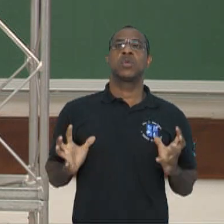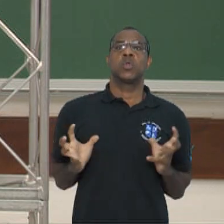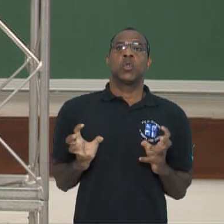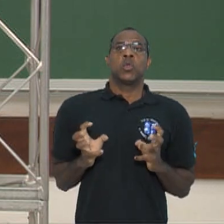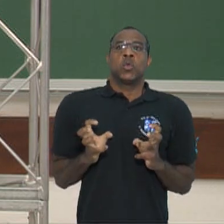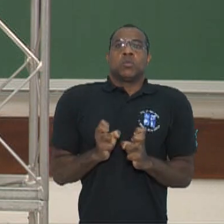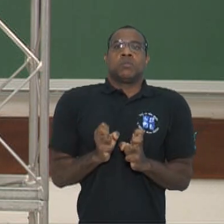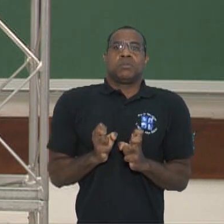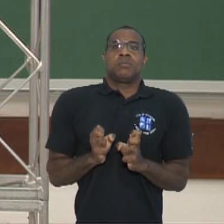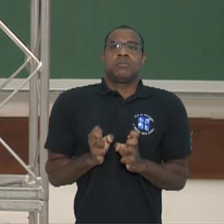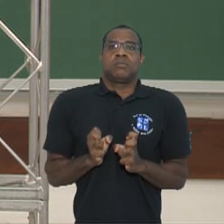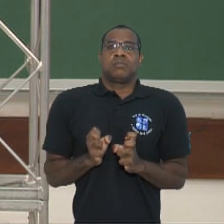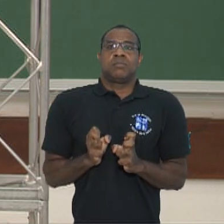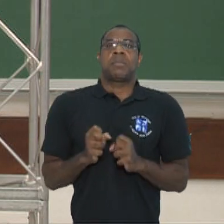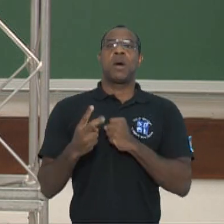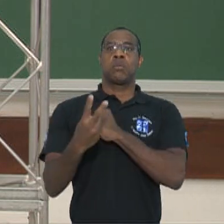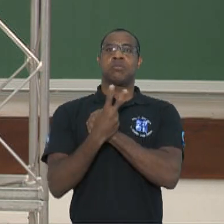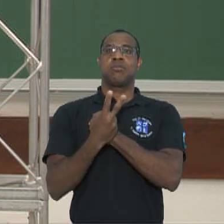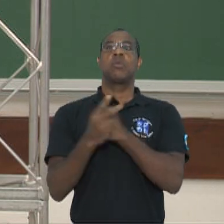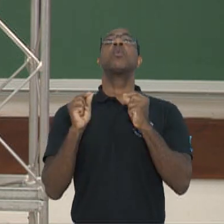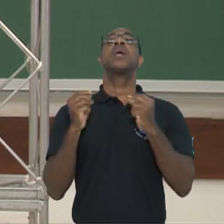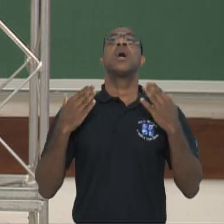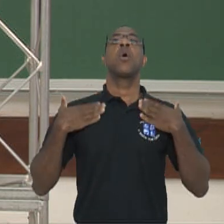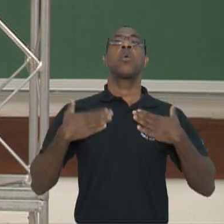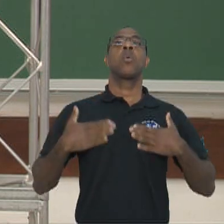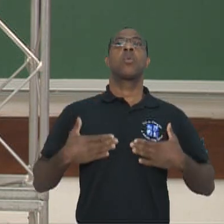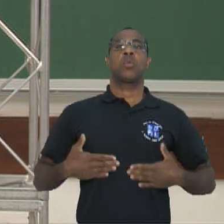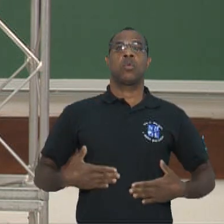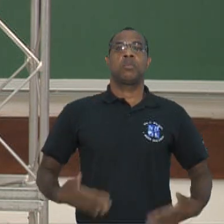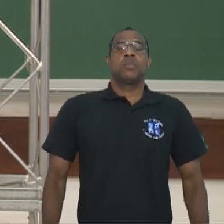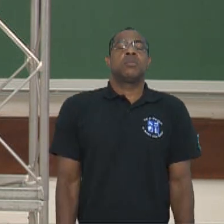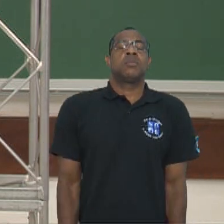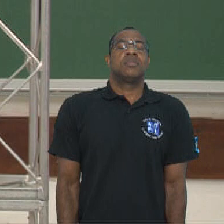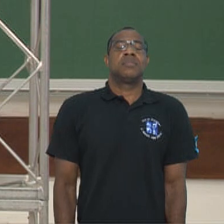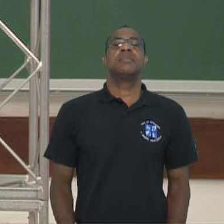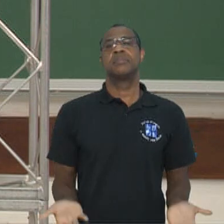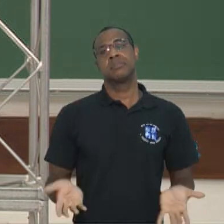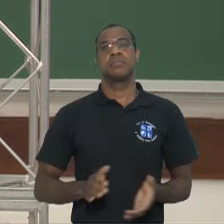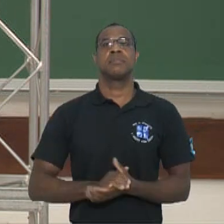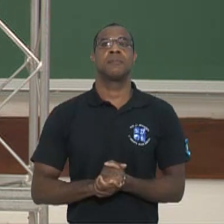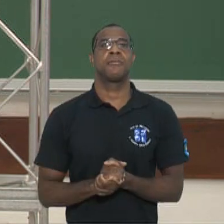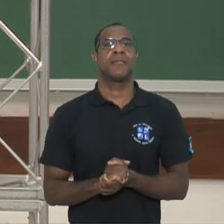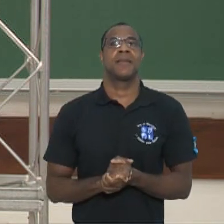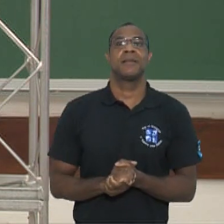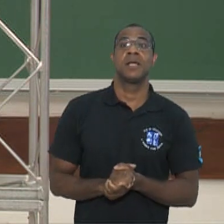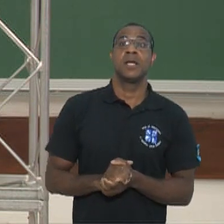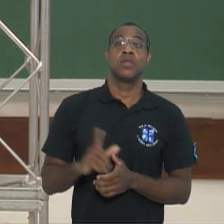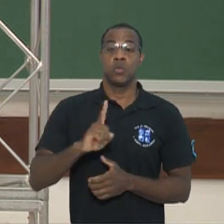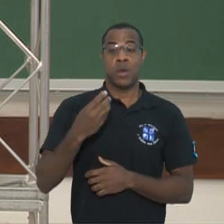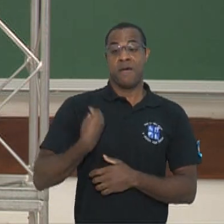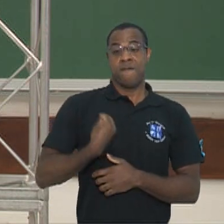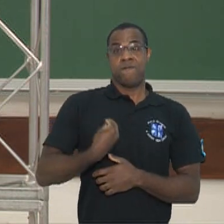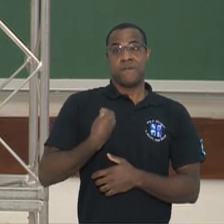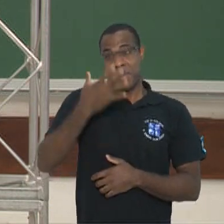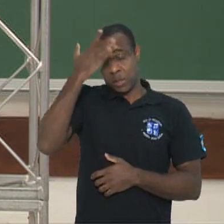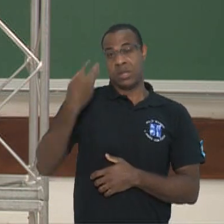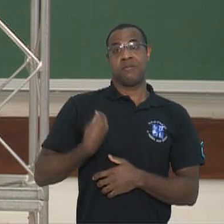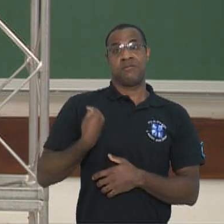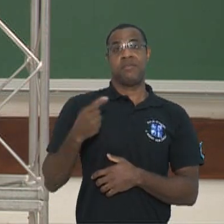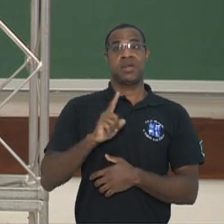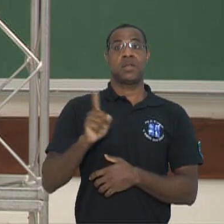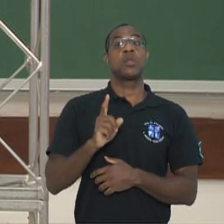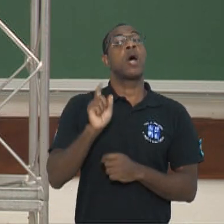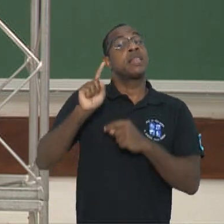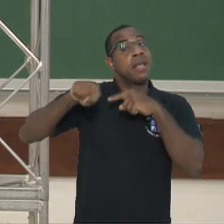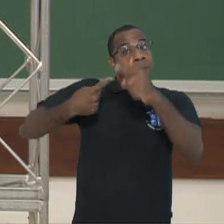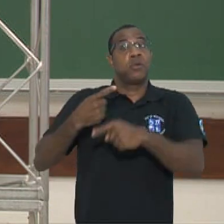acabar com essa história de múmias aí dos filmes. Não mumificavam pessoas vivas, pelo amor de Deus. Só depois